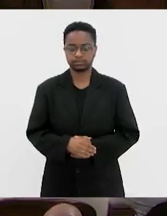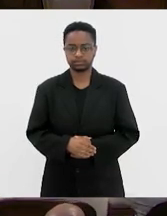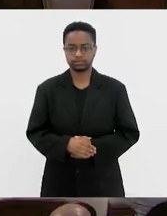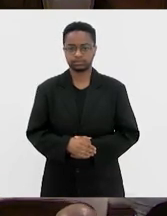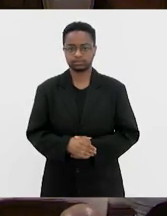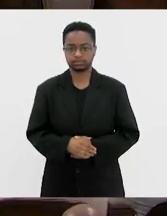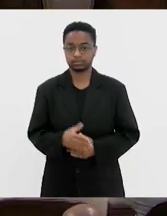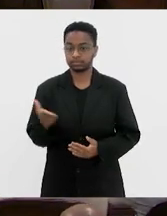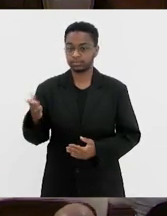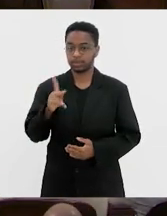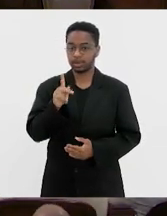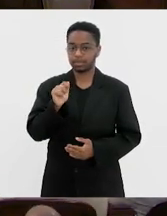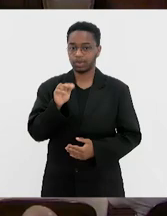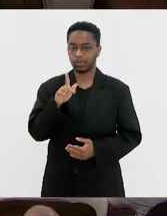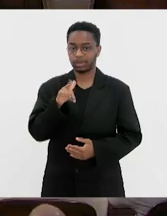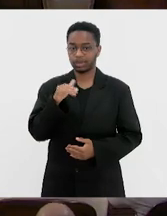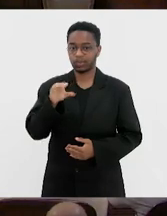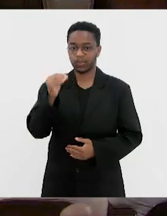Paulinho, beijo, Paulinho.